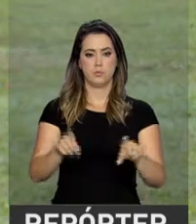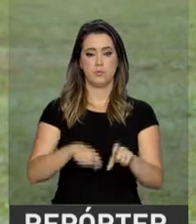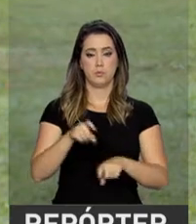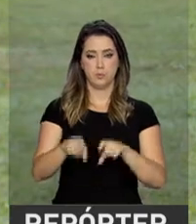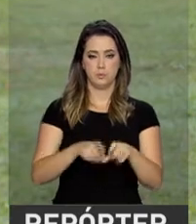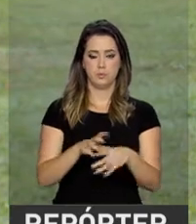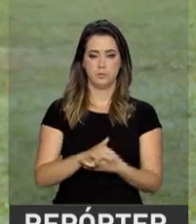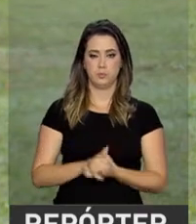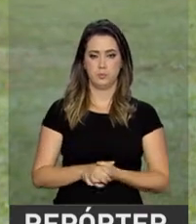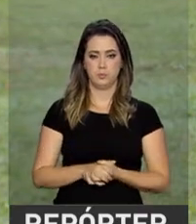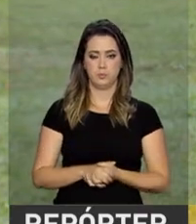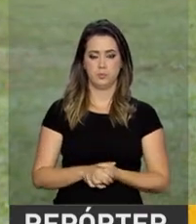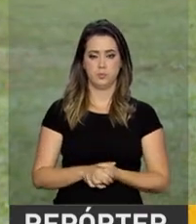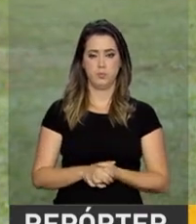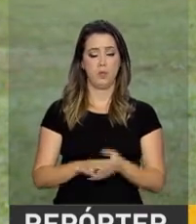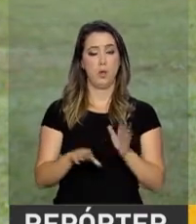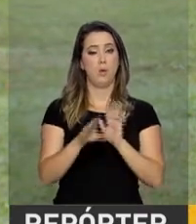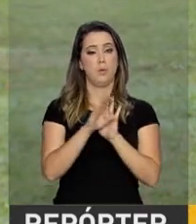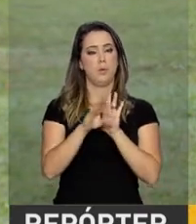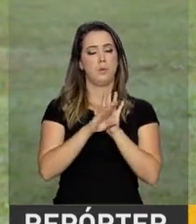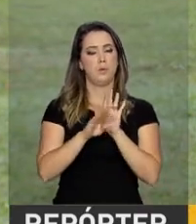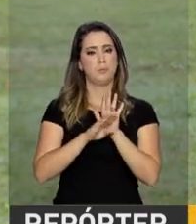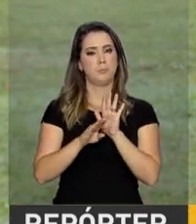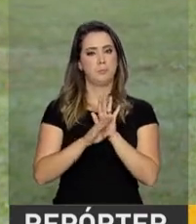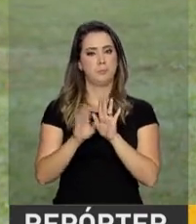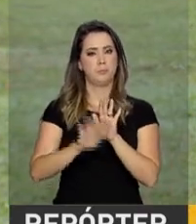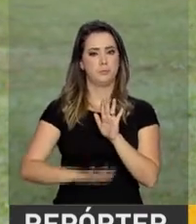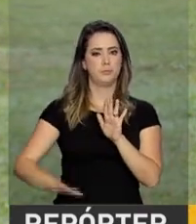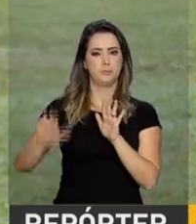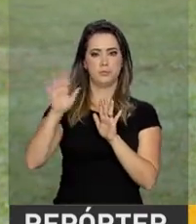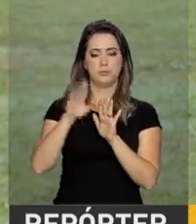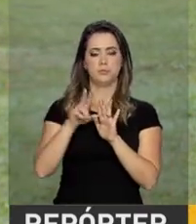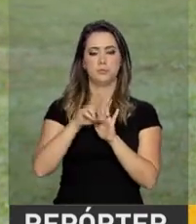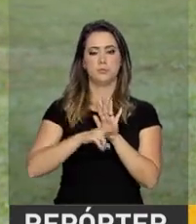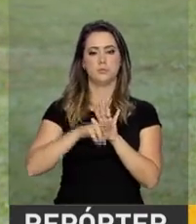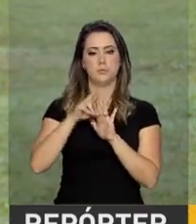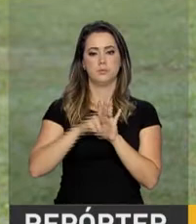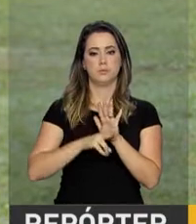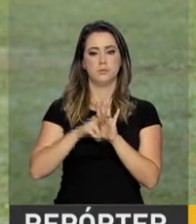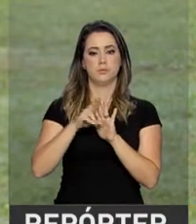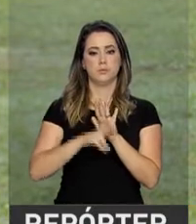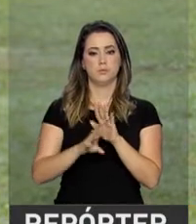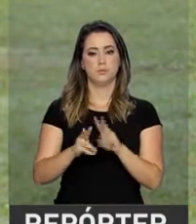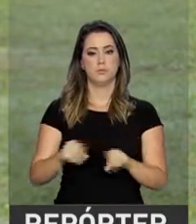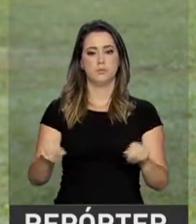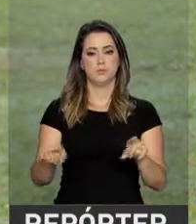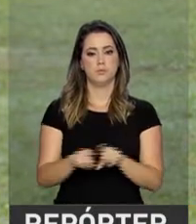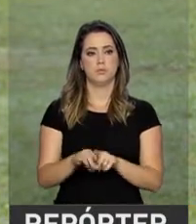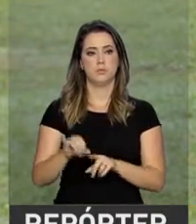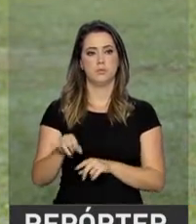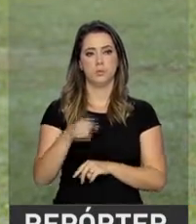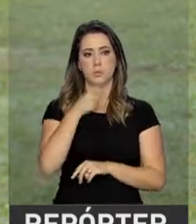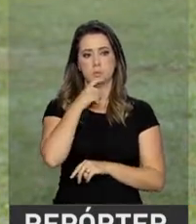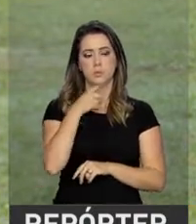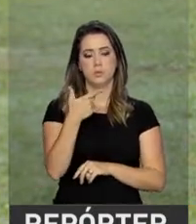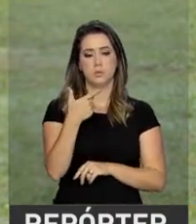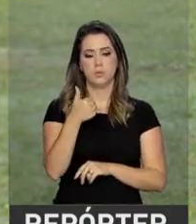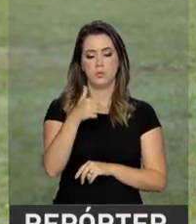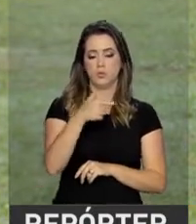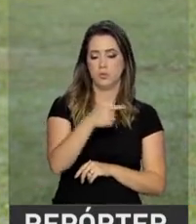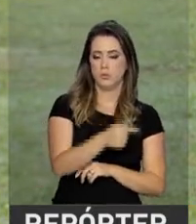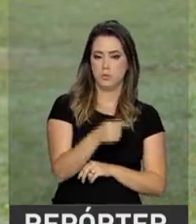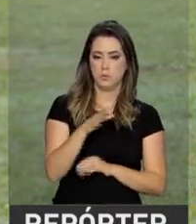o programa nacional de regularização fundiária entrou em vigor em julho de 2017 com um programa mais assentados tiveram